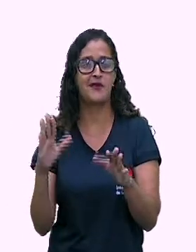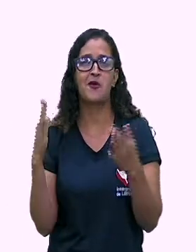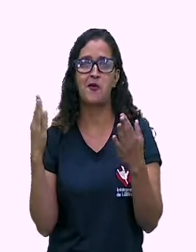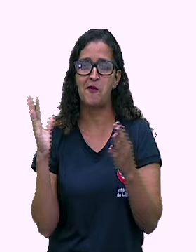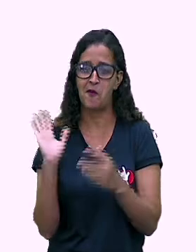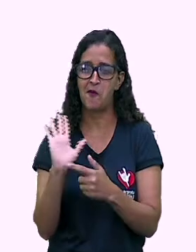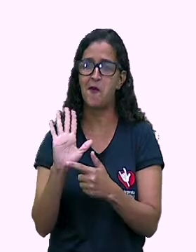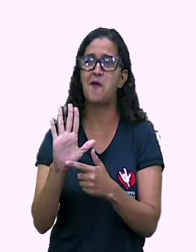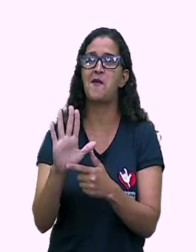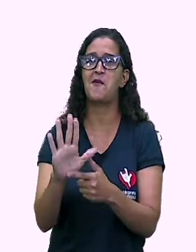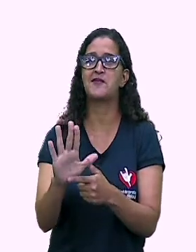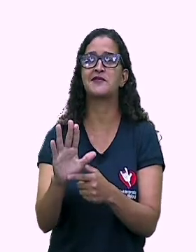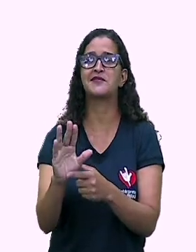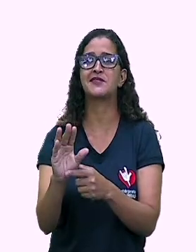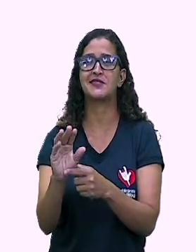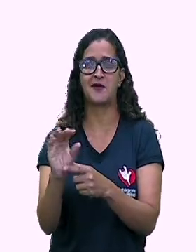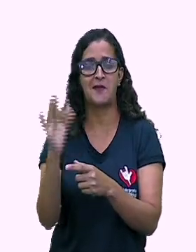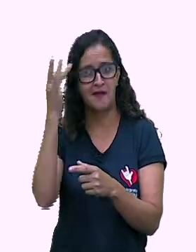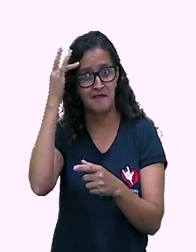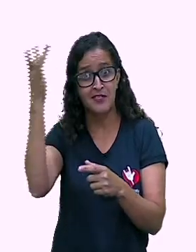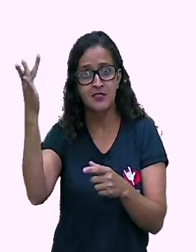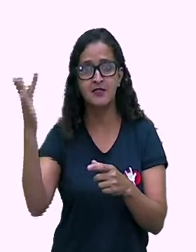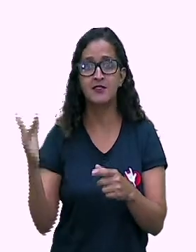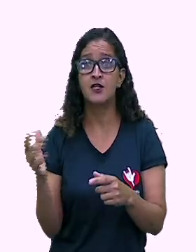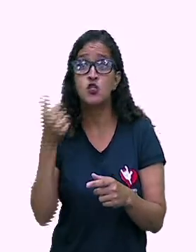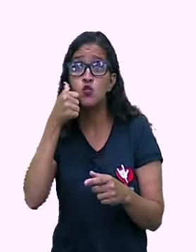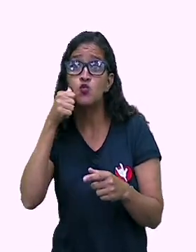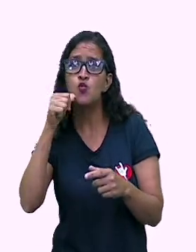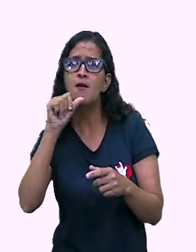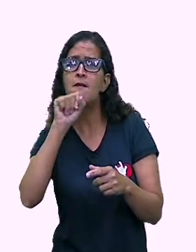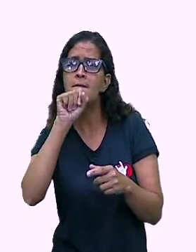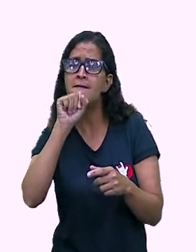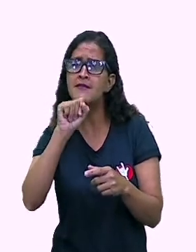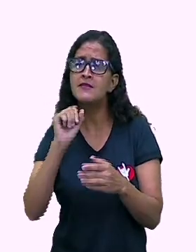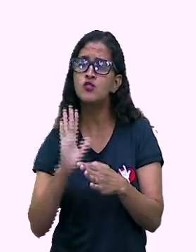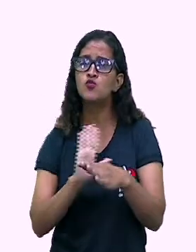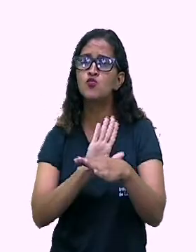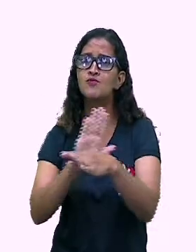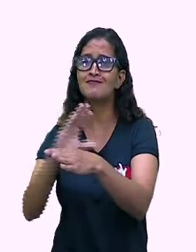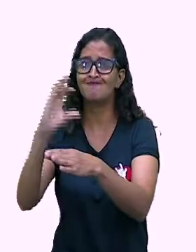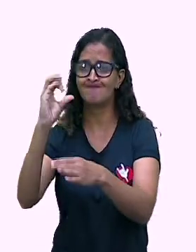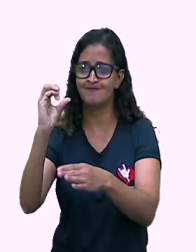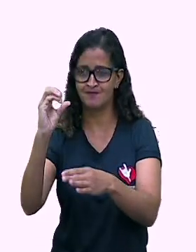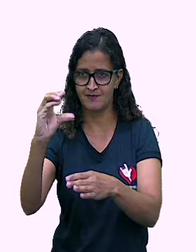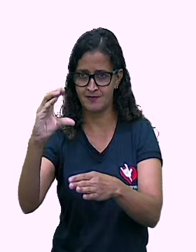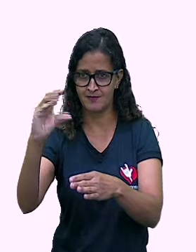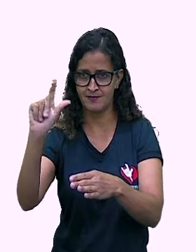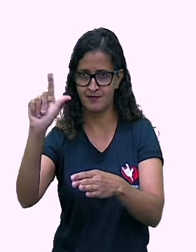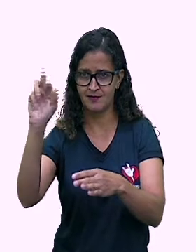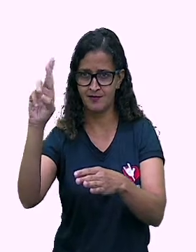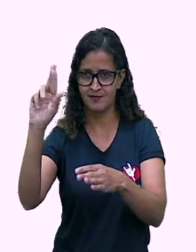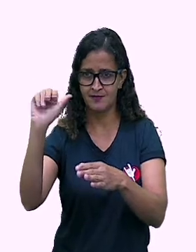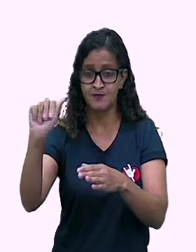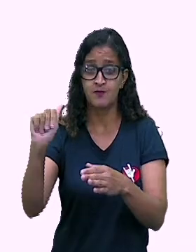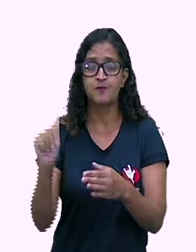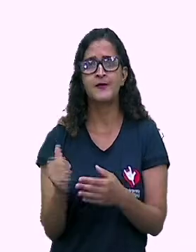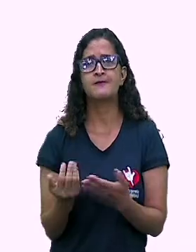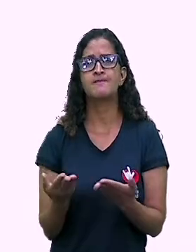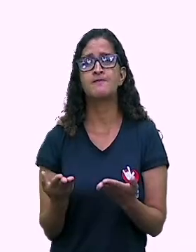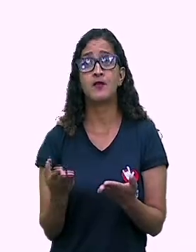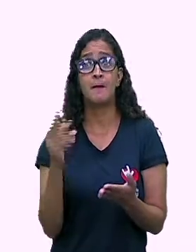mãe. Clara queria ajudar sua mãe na cozinha. Para isso, decidiu